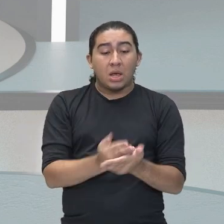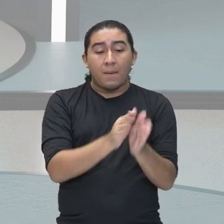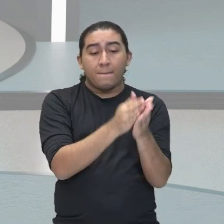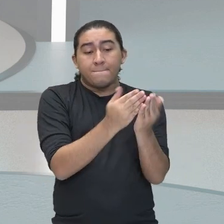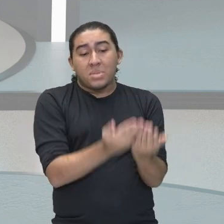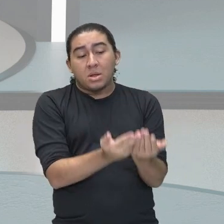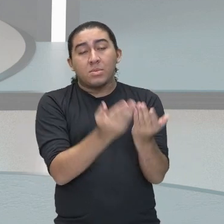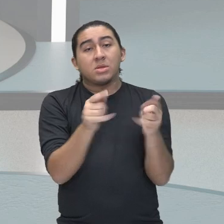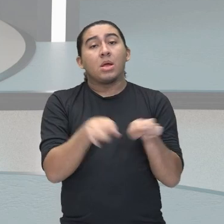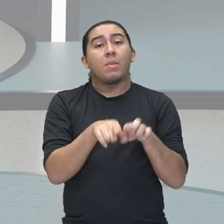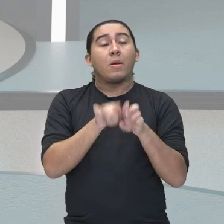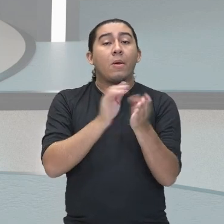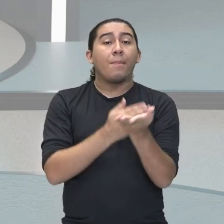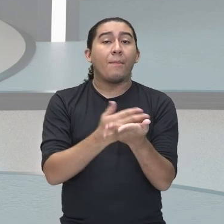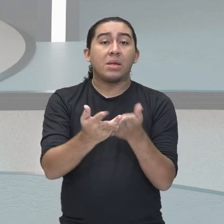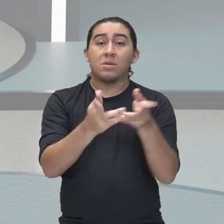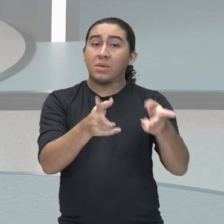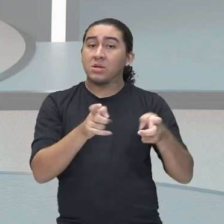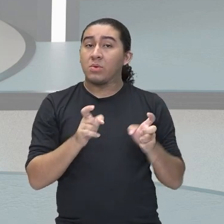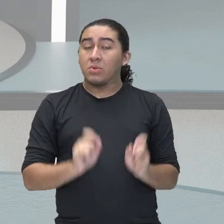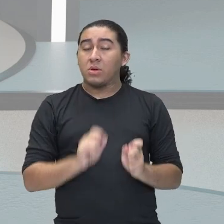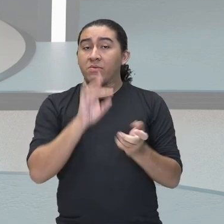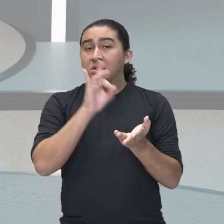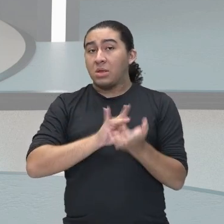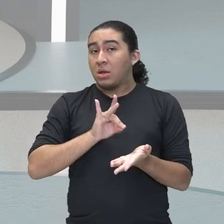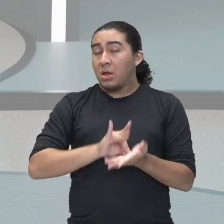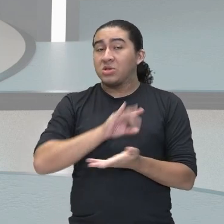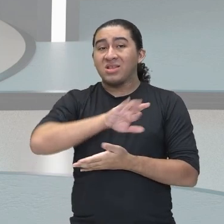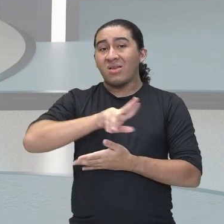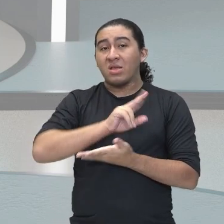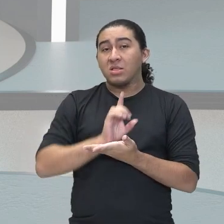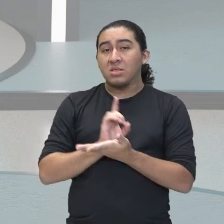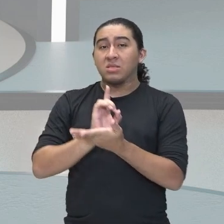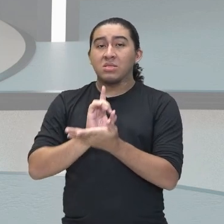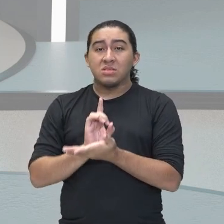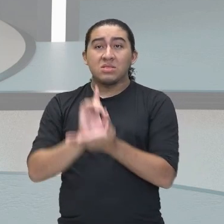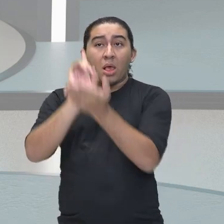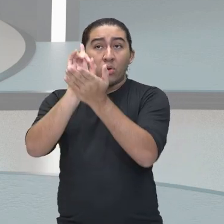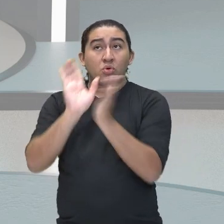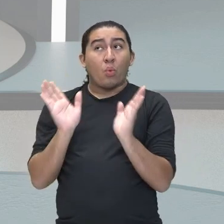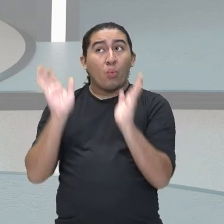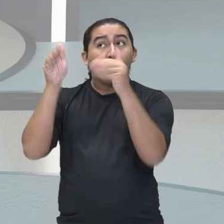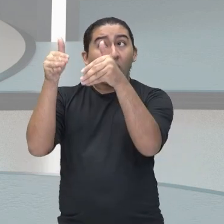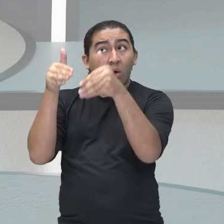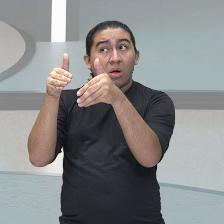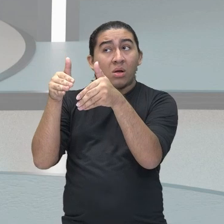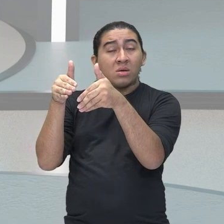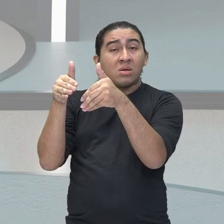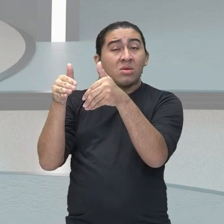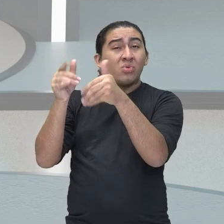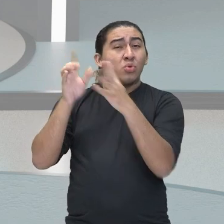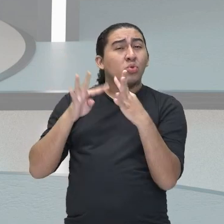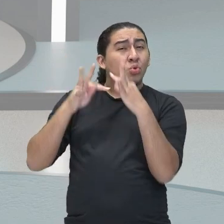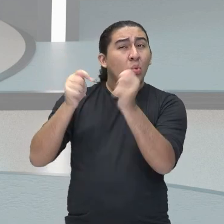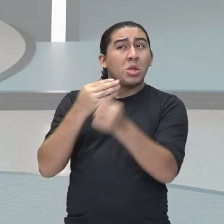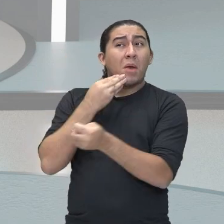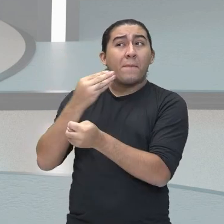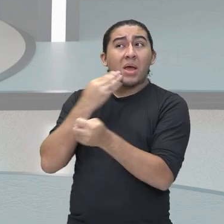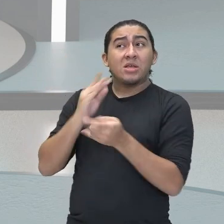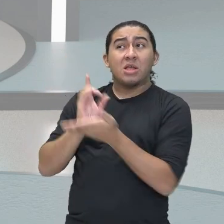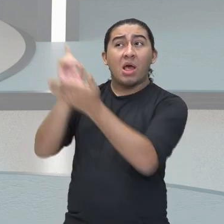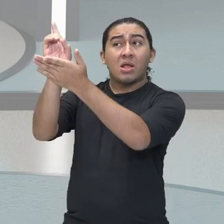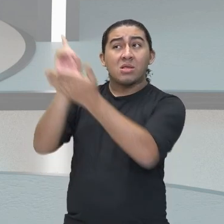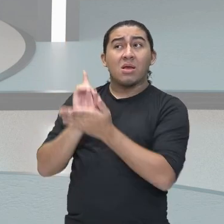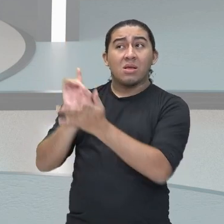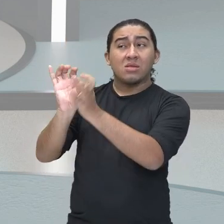veem, começam a perceber que realmente não é Deus o centro de todas as coisas, não podemos esperar tudo de Deus. Nós temos que